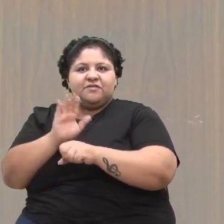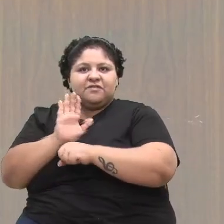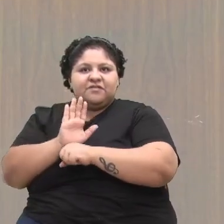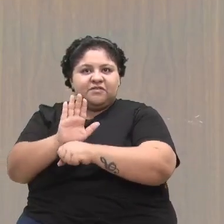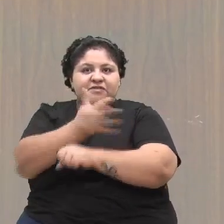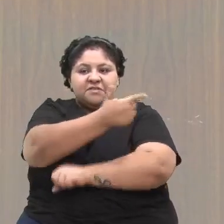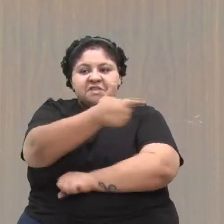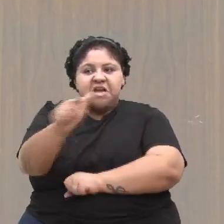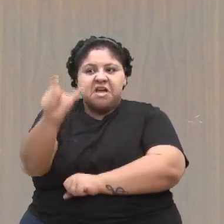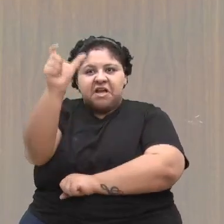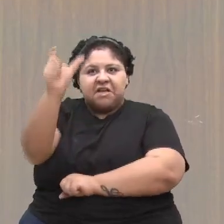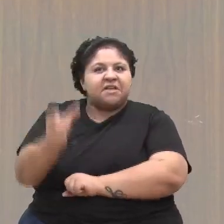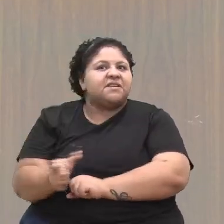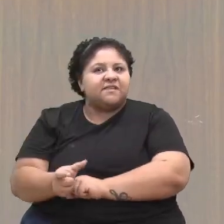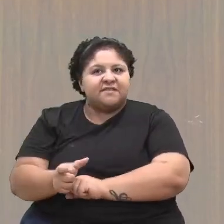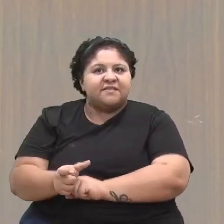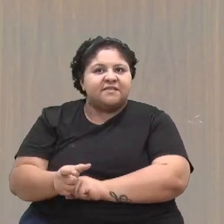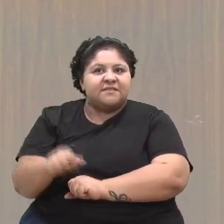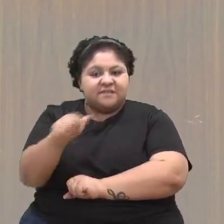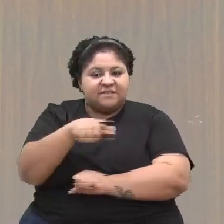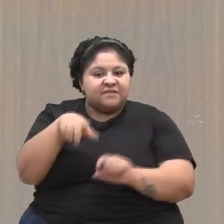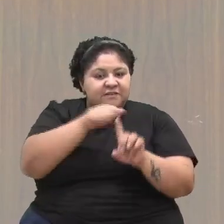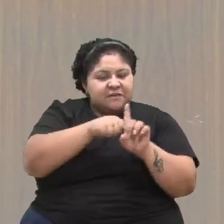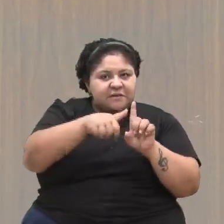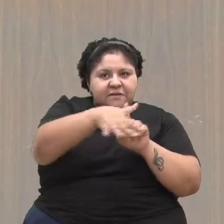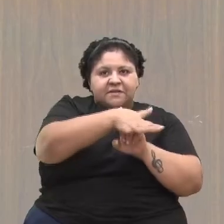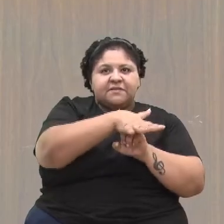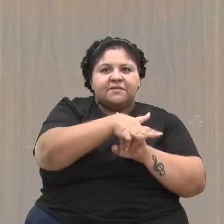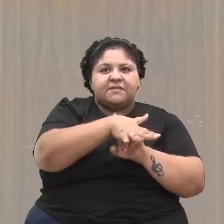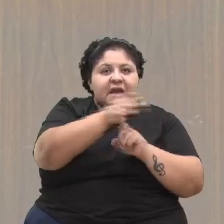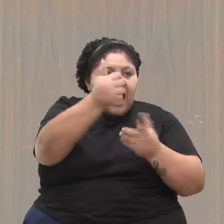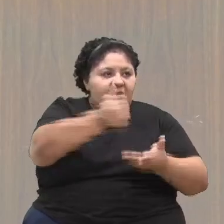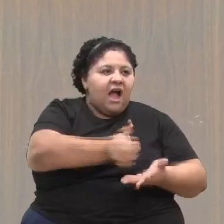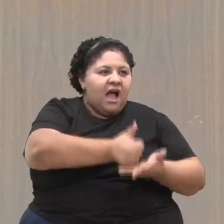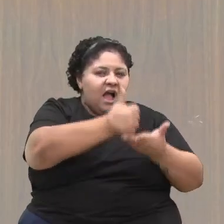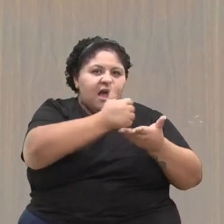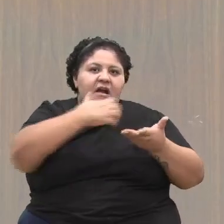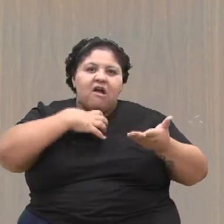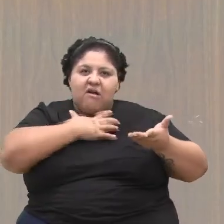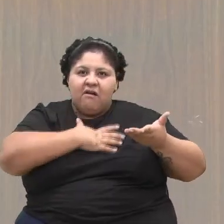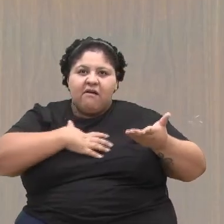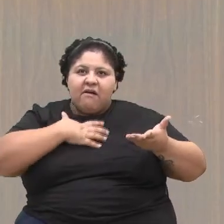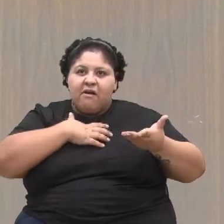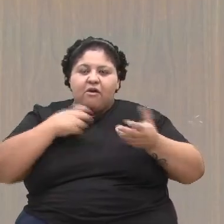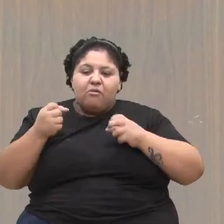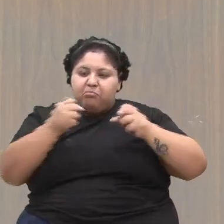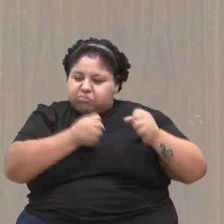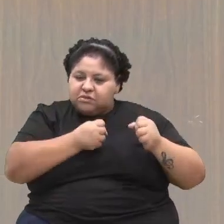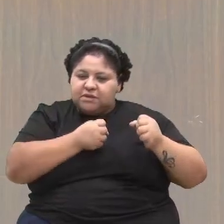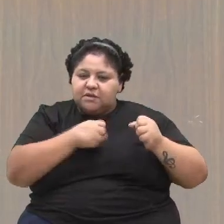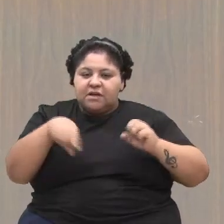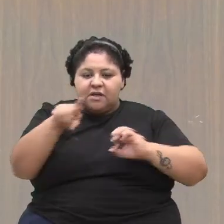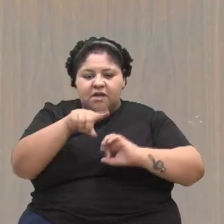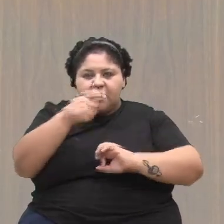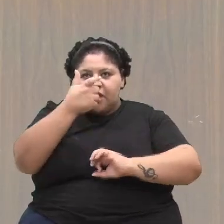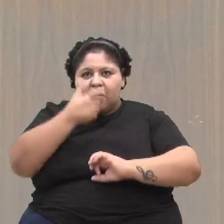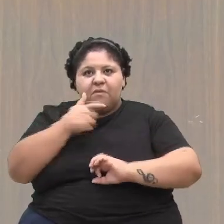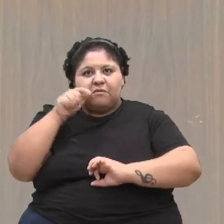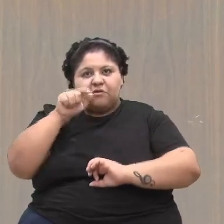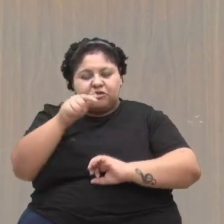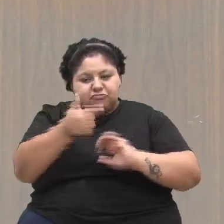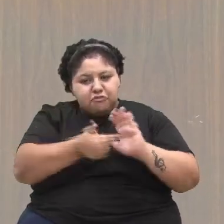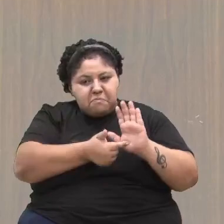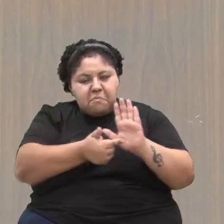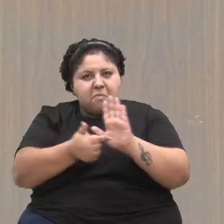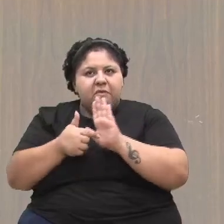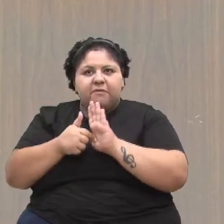outras pessoas, ajudar a nossa sociedade, contribuir da forma com que a gente puder. Eu acho que você mostra isso